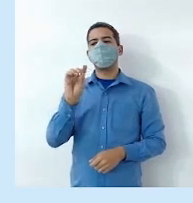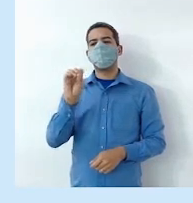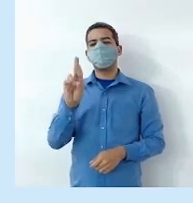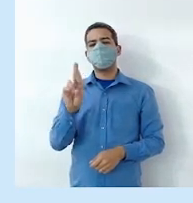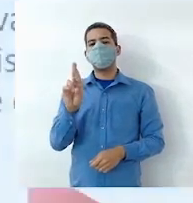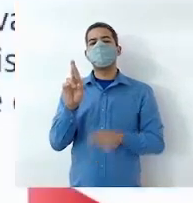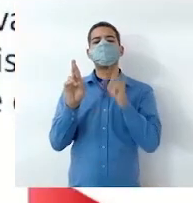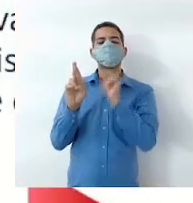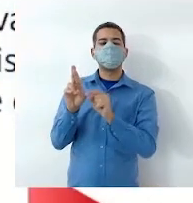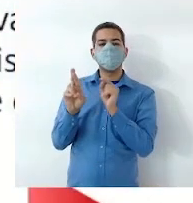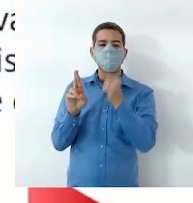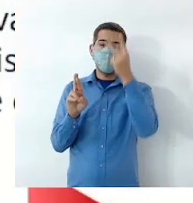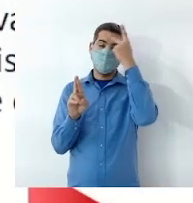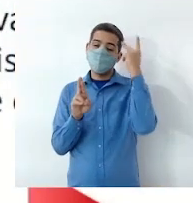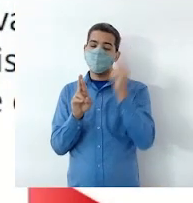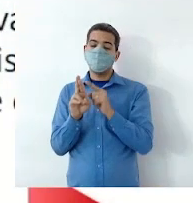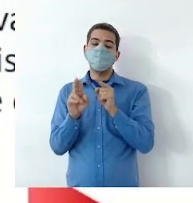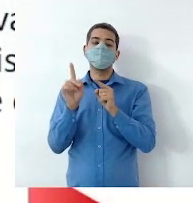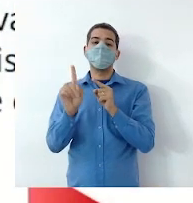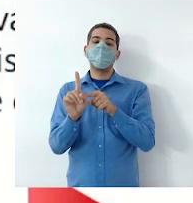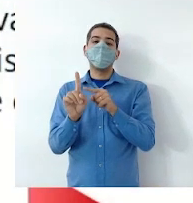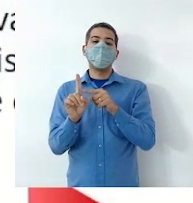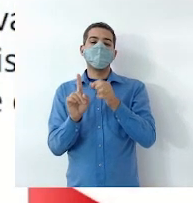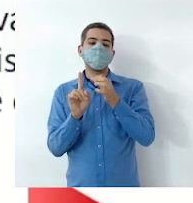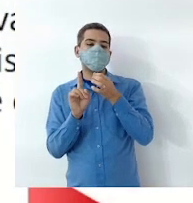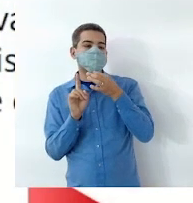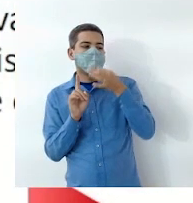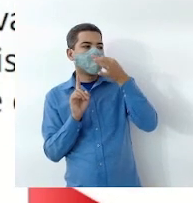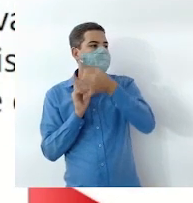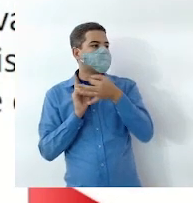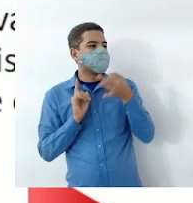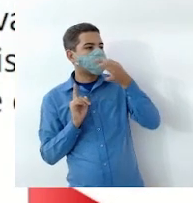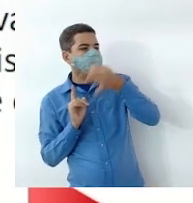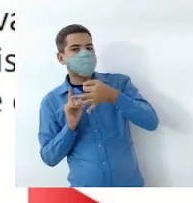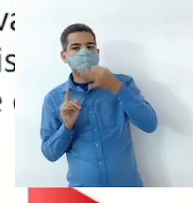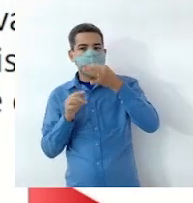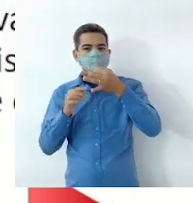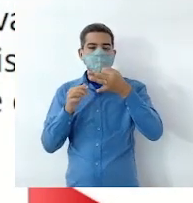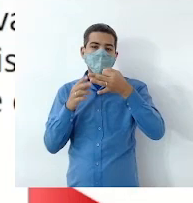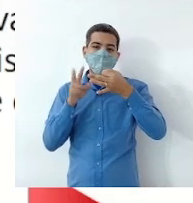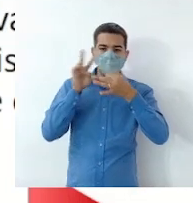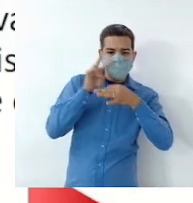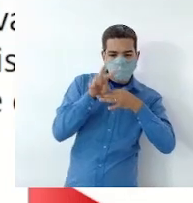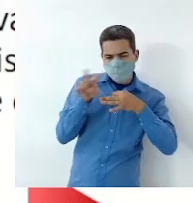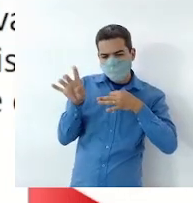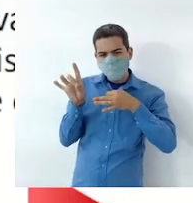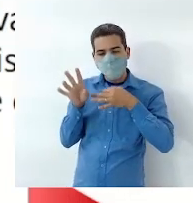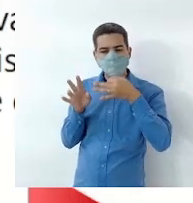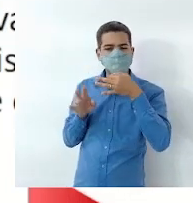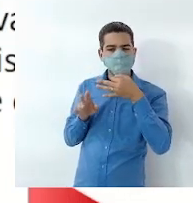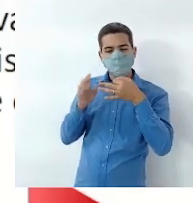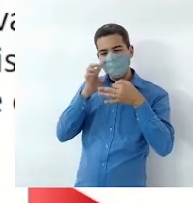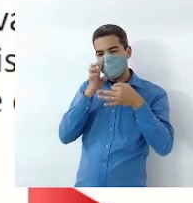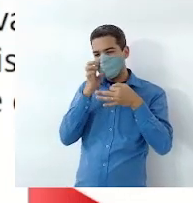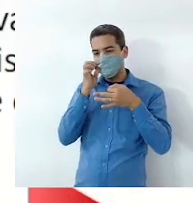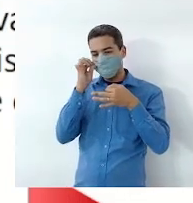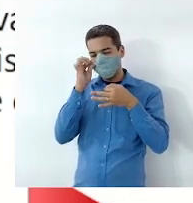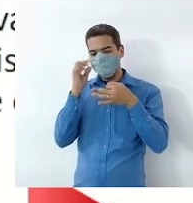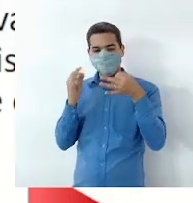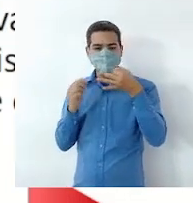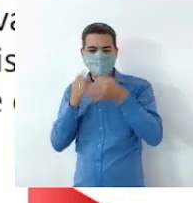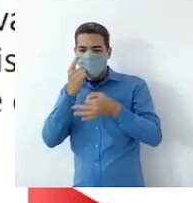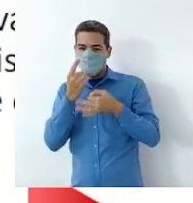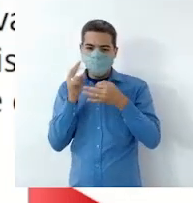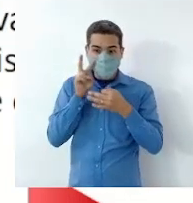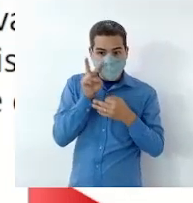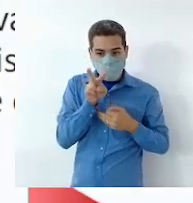que conta a história e ele pode se dividir entre narrador observador, narrador personagem e narrador onisciente.